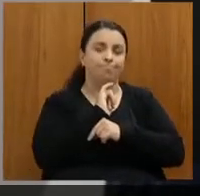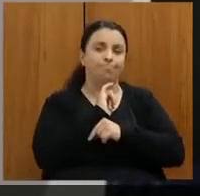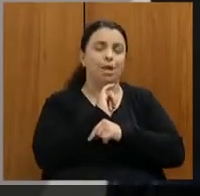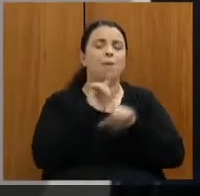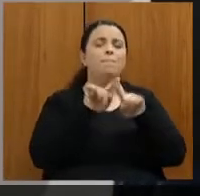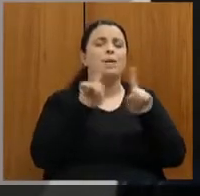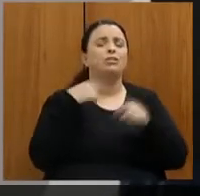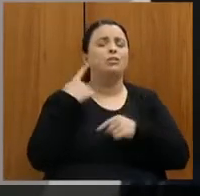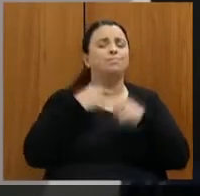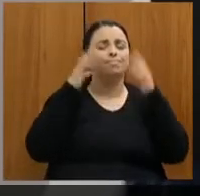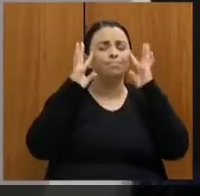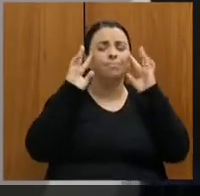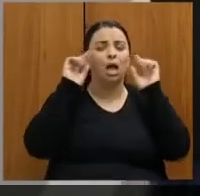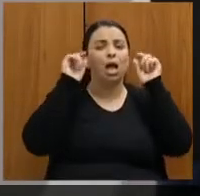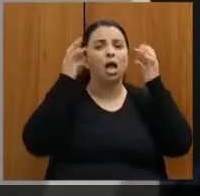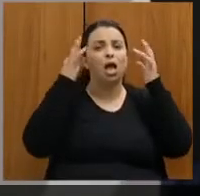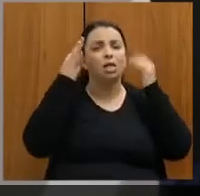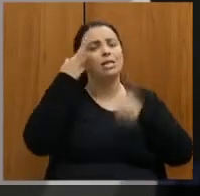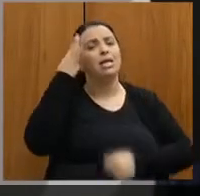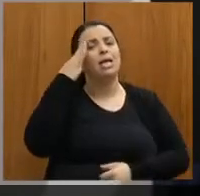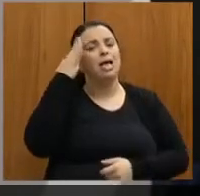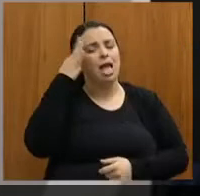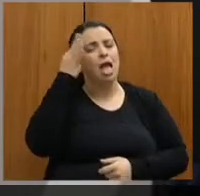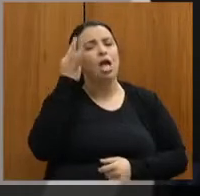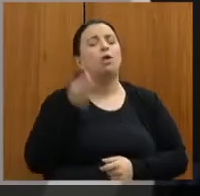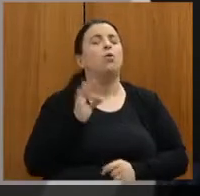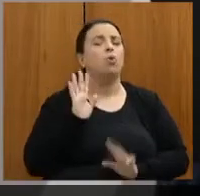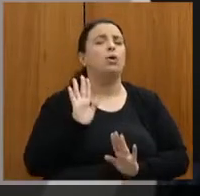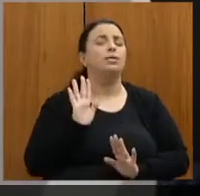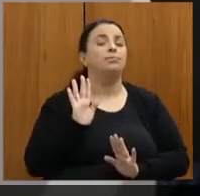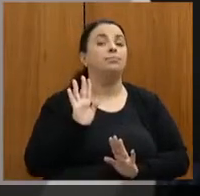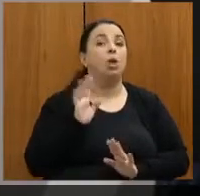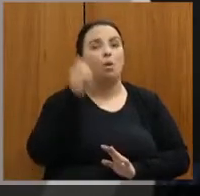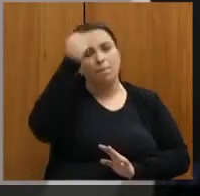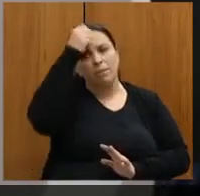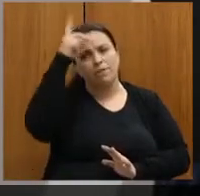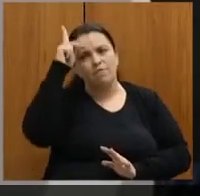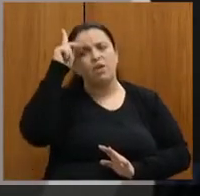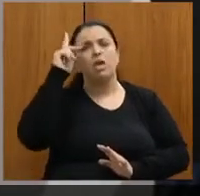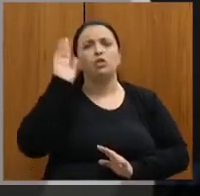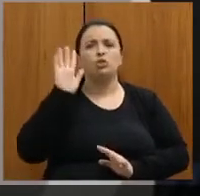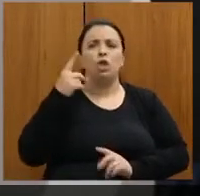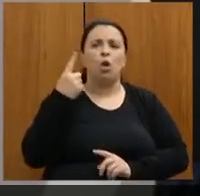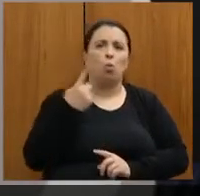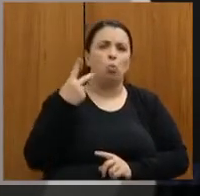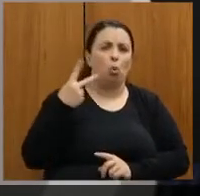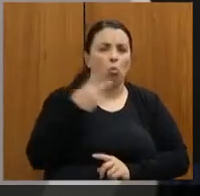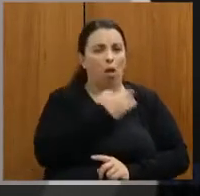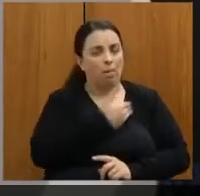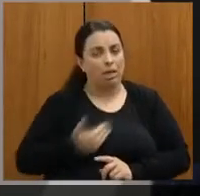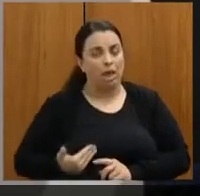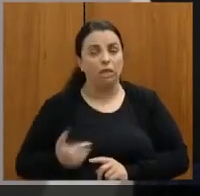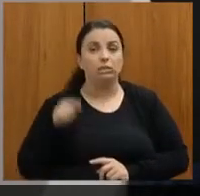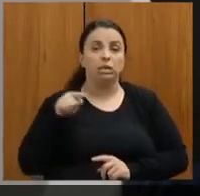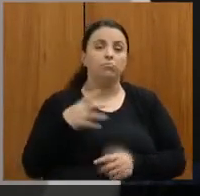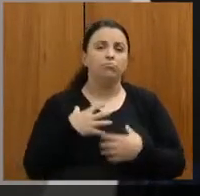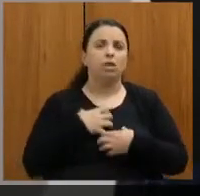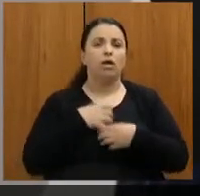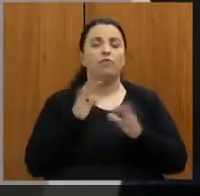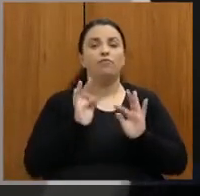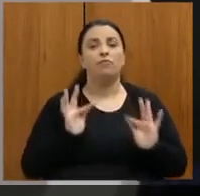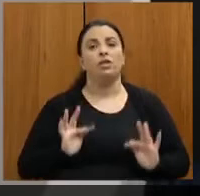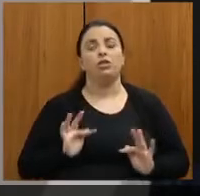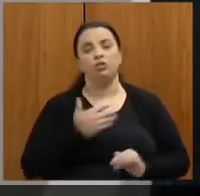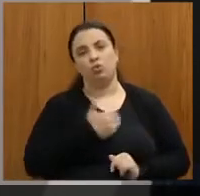andando por Minas Gerais os nossos prefeitos reeleitos prefeitos eleitos estão muito feliz com o governador